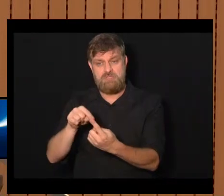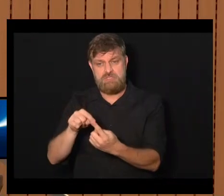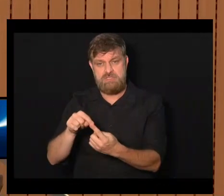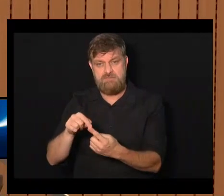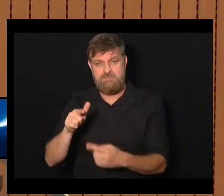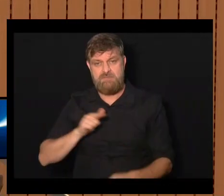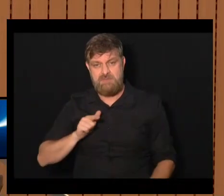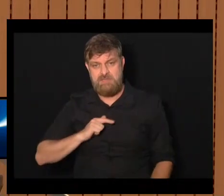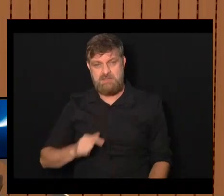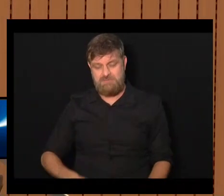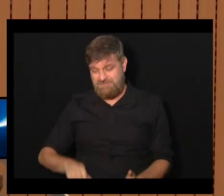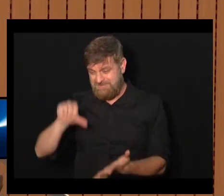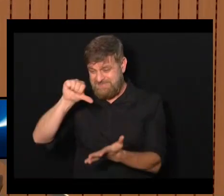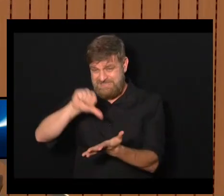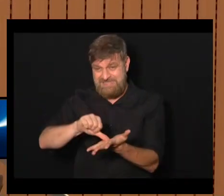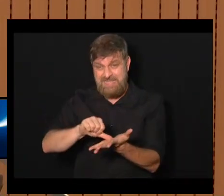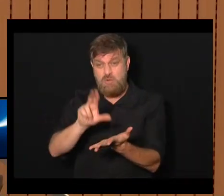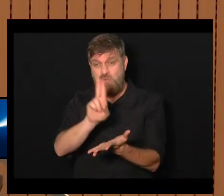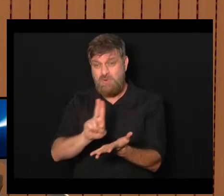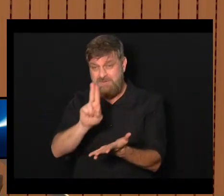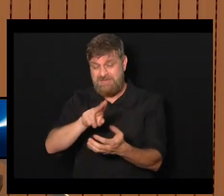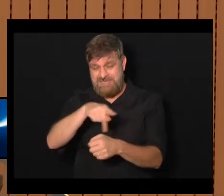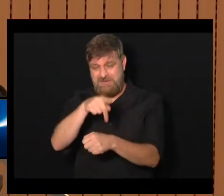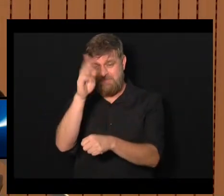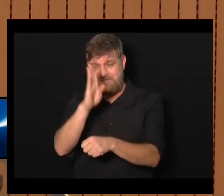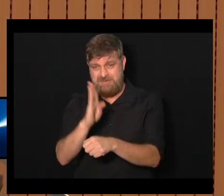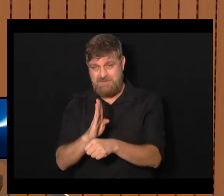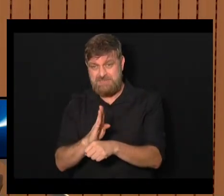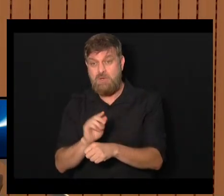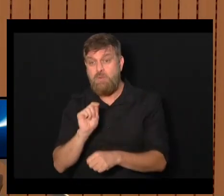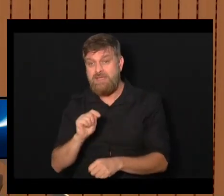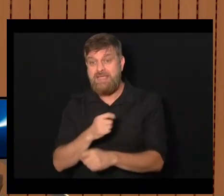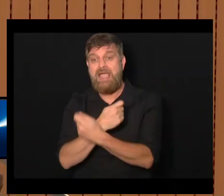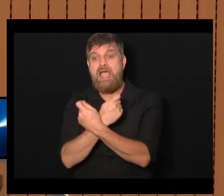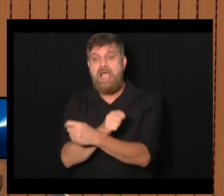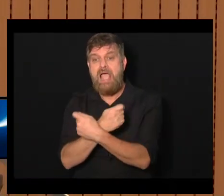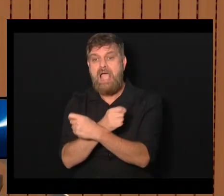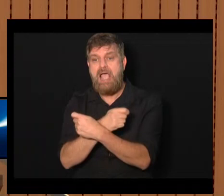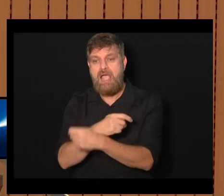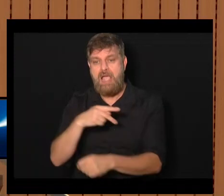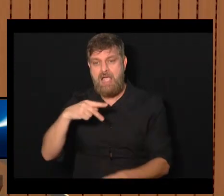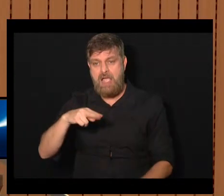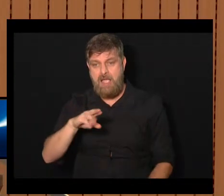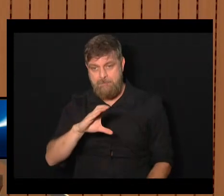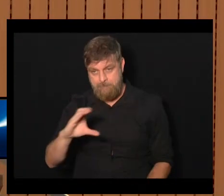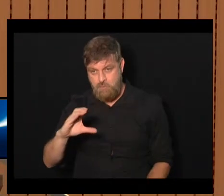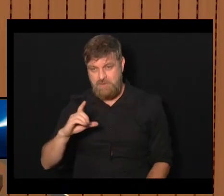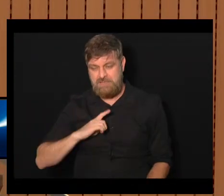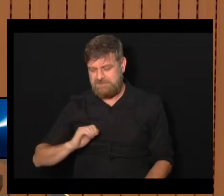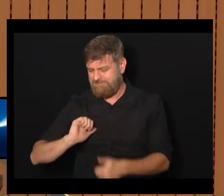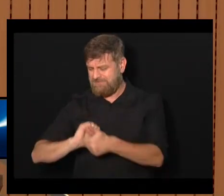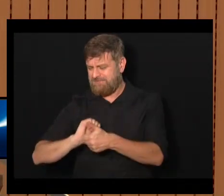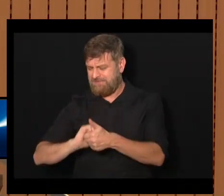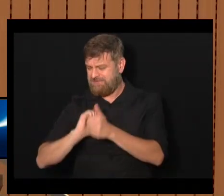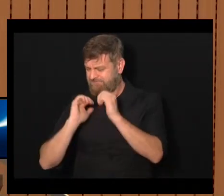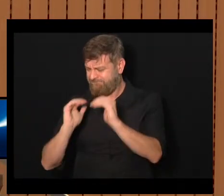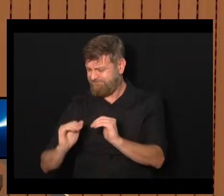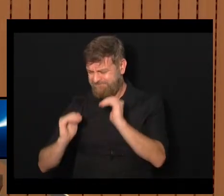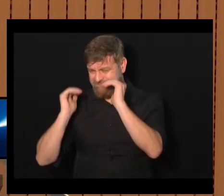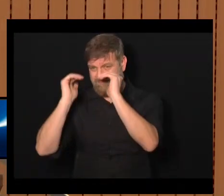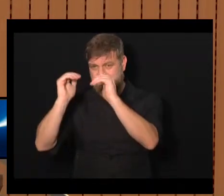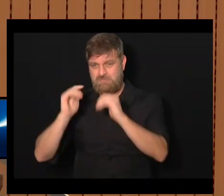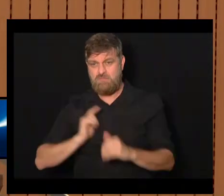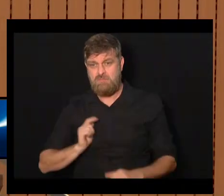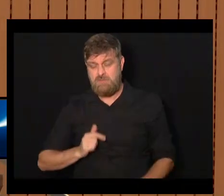um dos maiores centros universitários do país, que é a PUC Campinas, que tem alta qualidade e responsabilidade